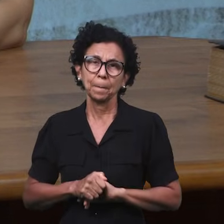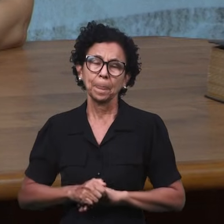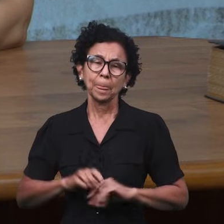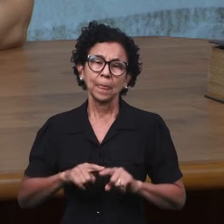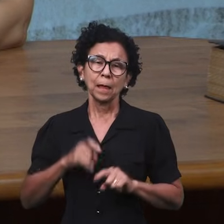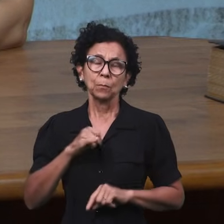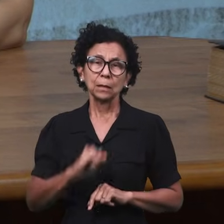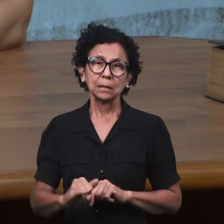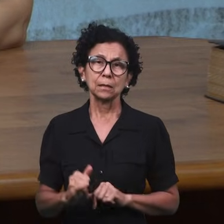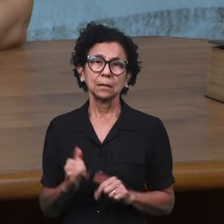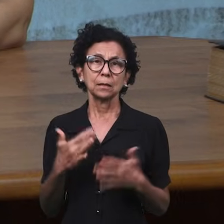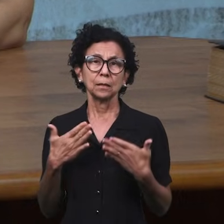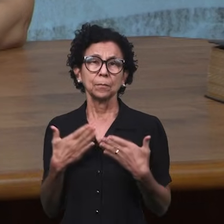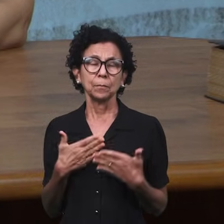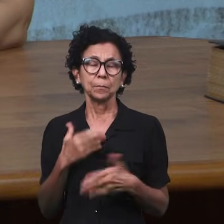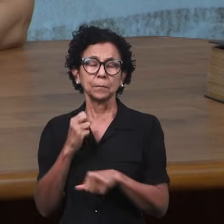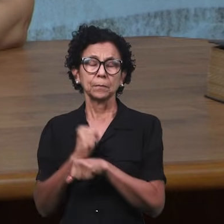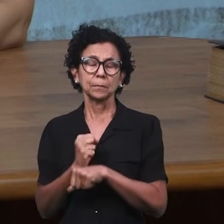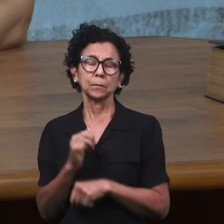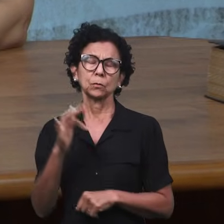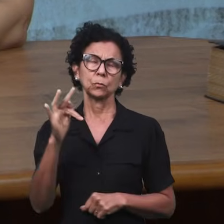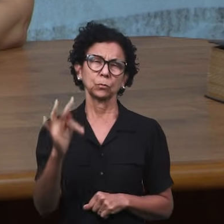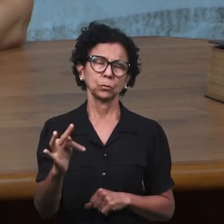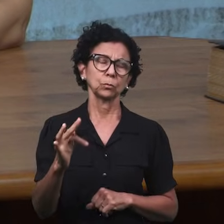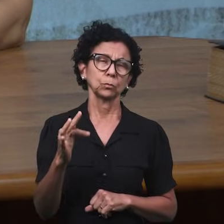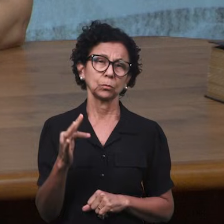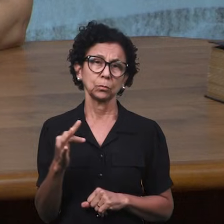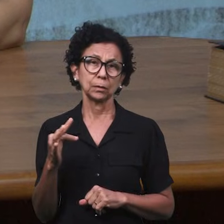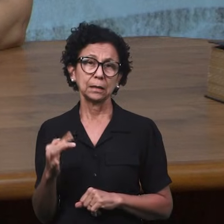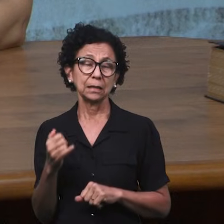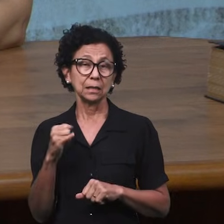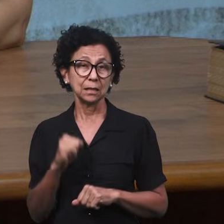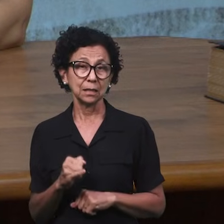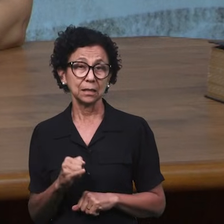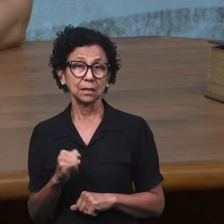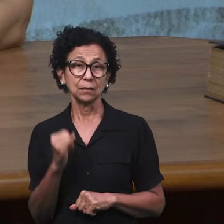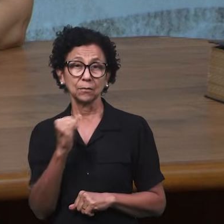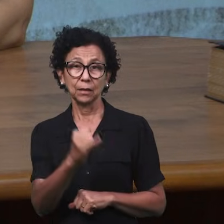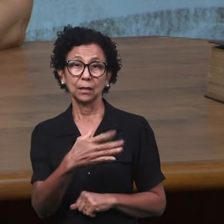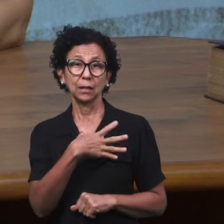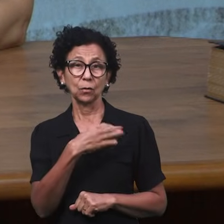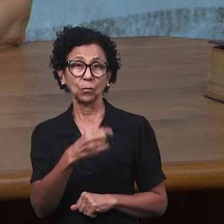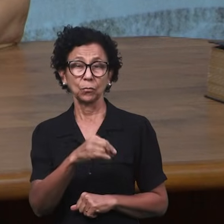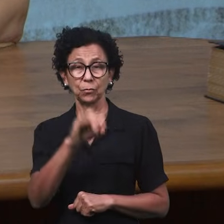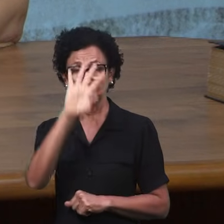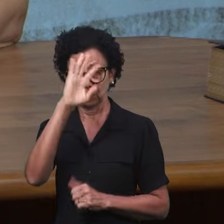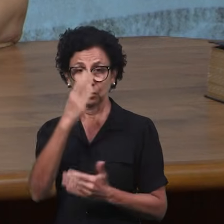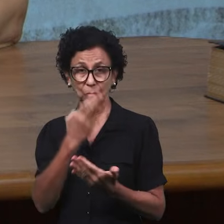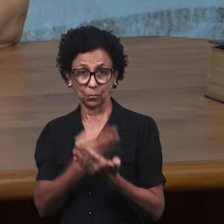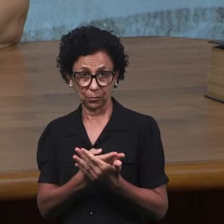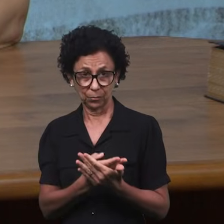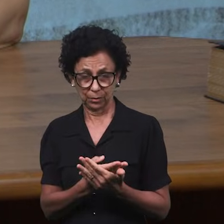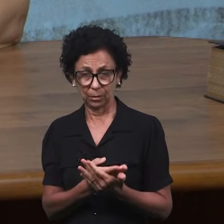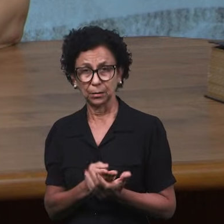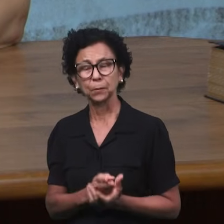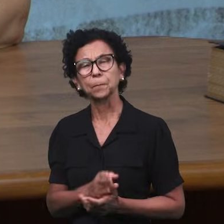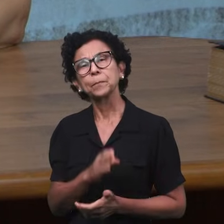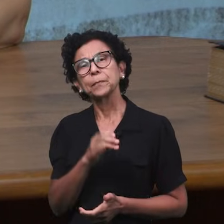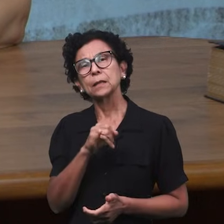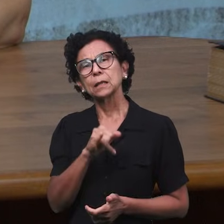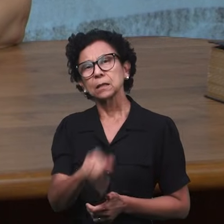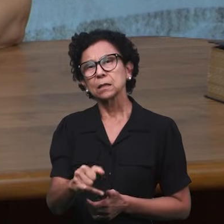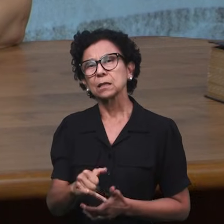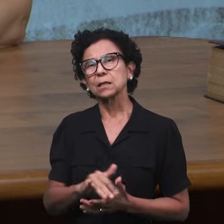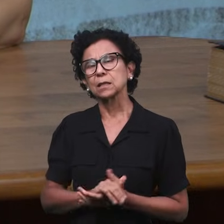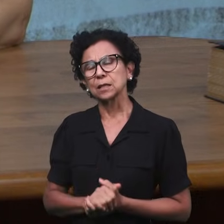ou disse ao ouro fino, tu és a minha confiança, se me alegrei de que era muita a